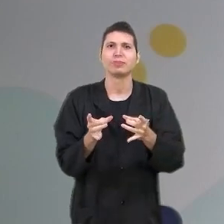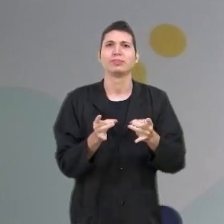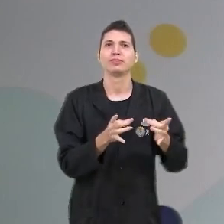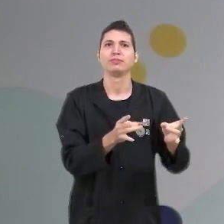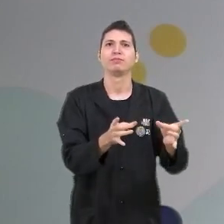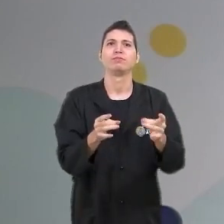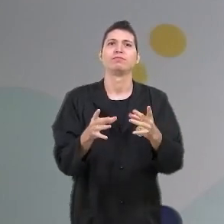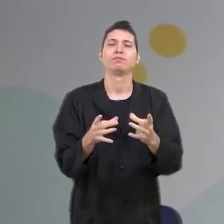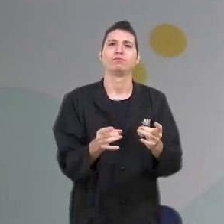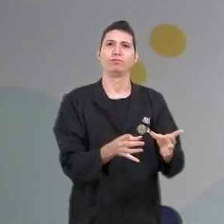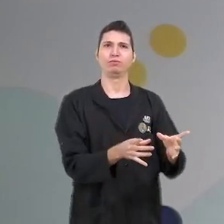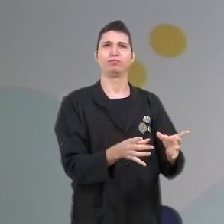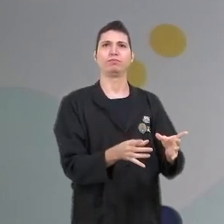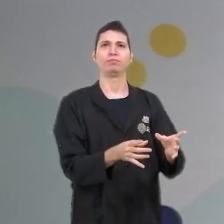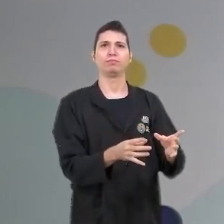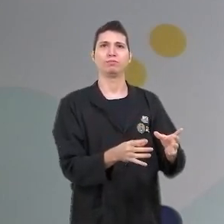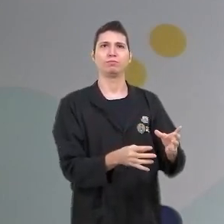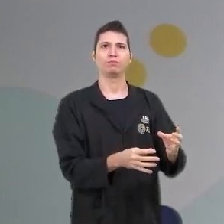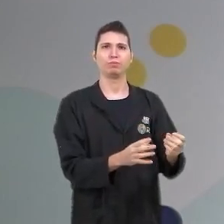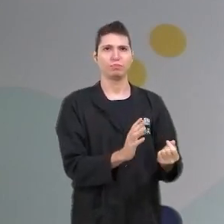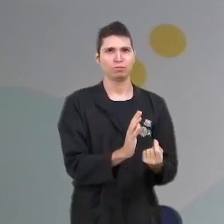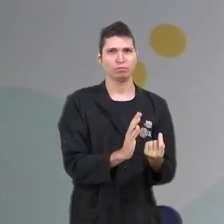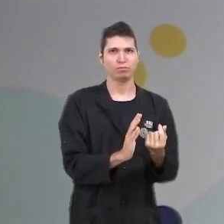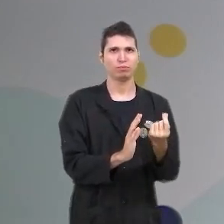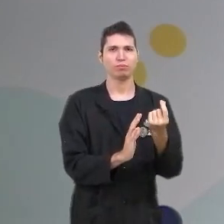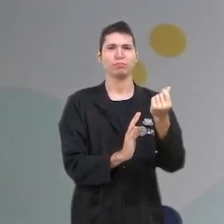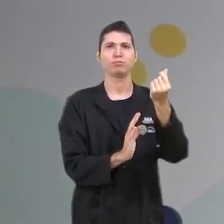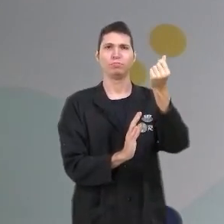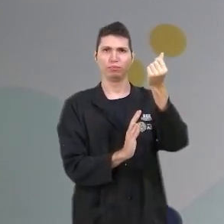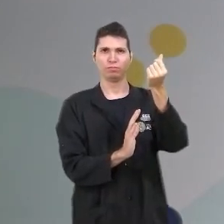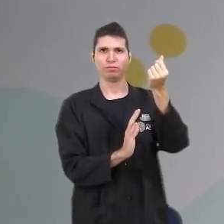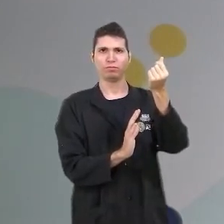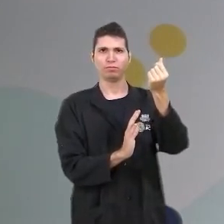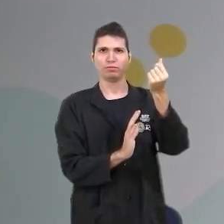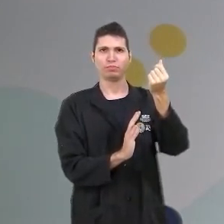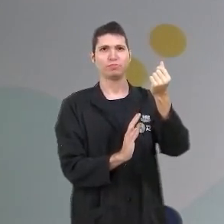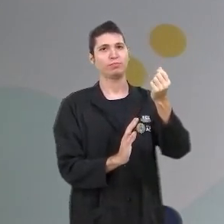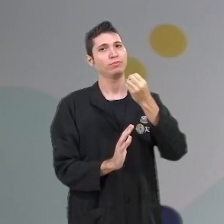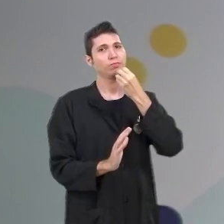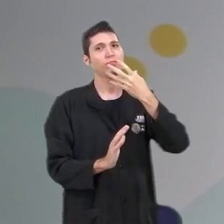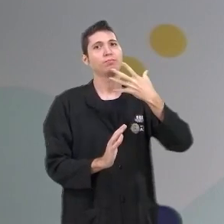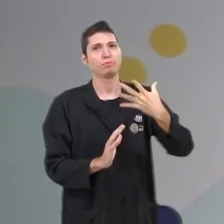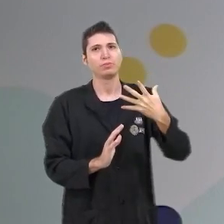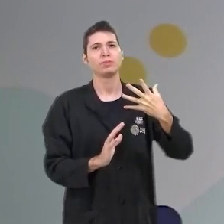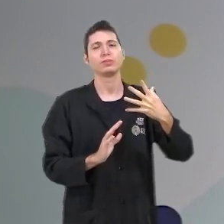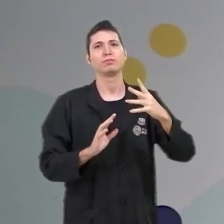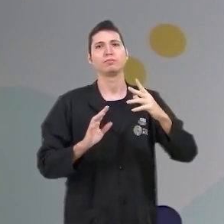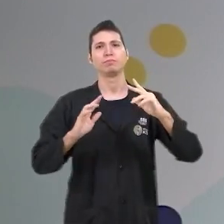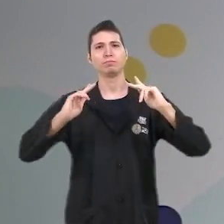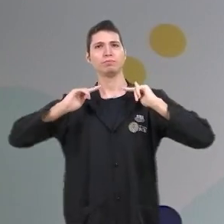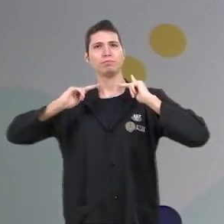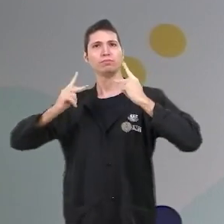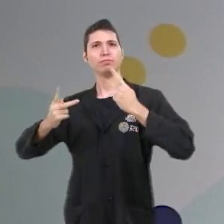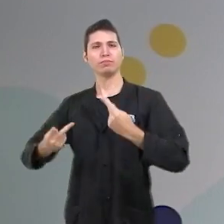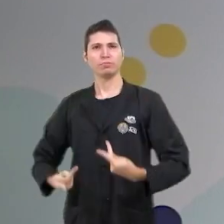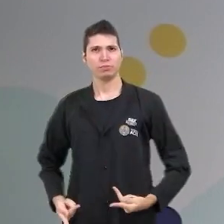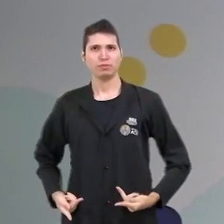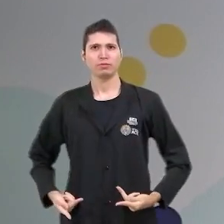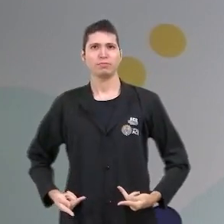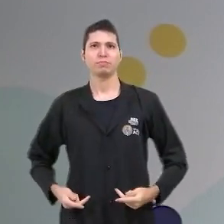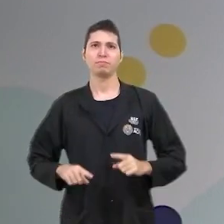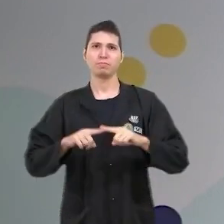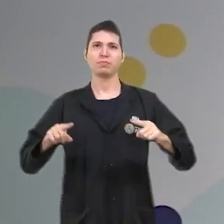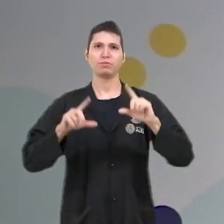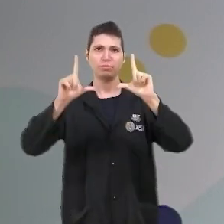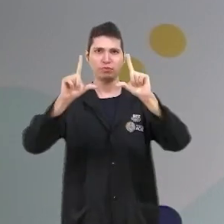para cultivar o seu plantio. É lógico, esse plantio também vai beneficiar a humanidade, mas vai diminuir